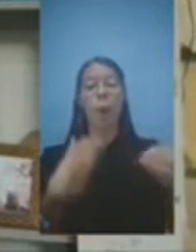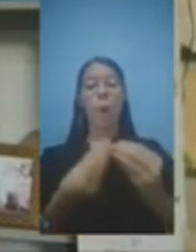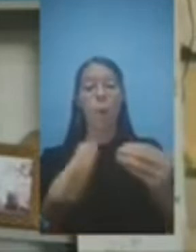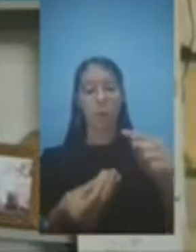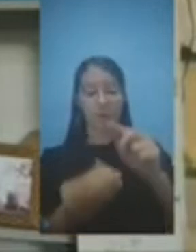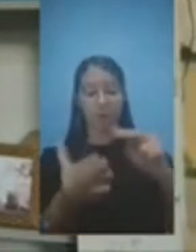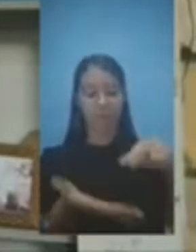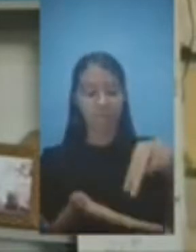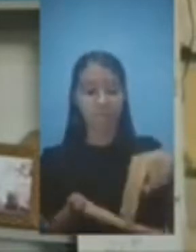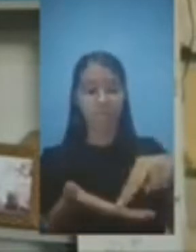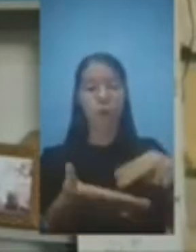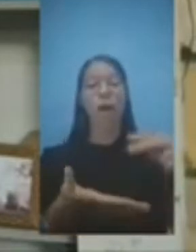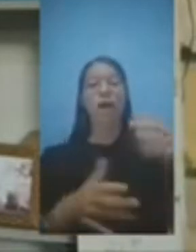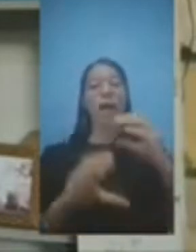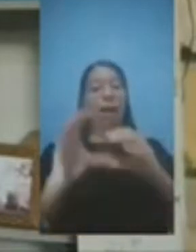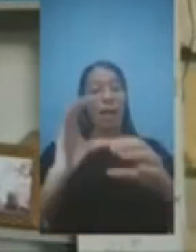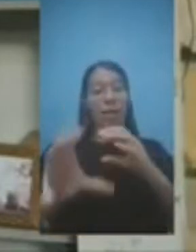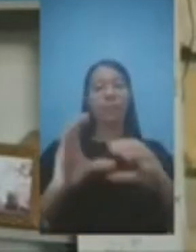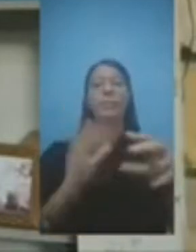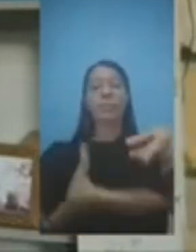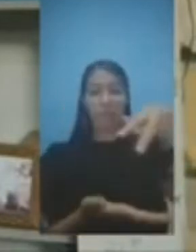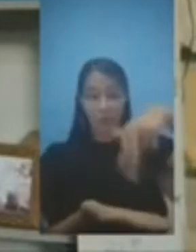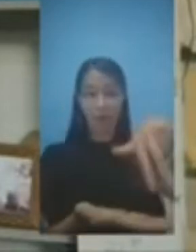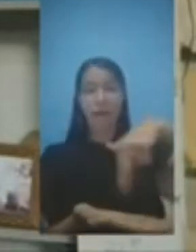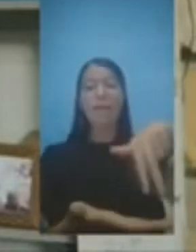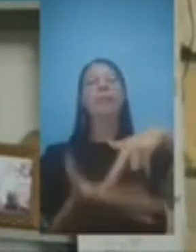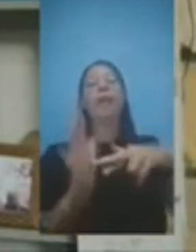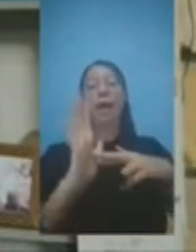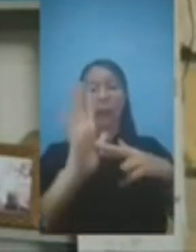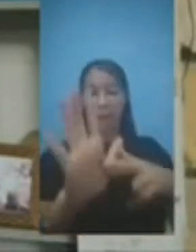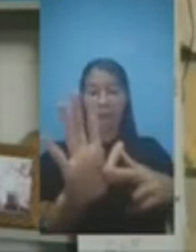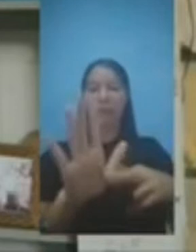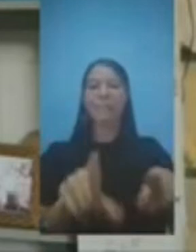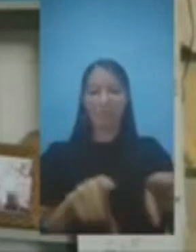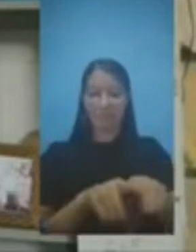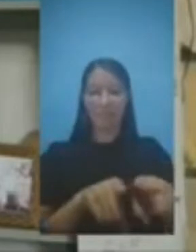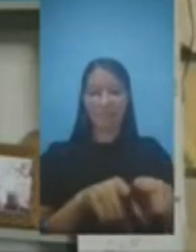dança, ela representa. Não é, Juju?